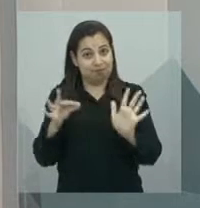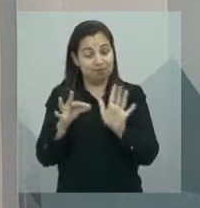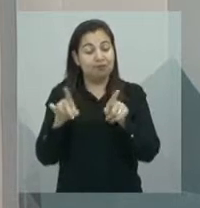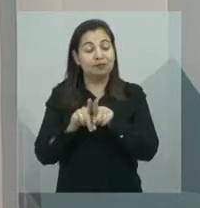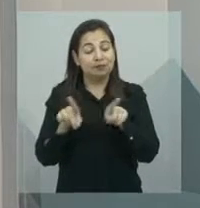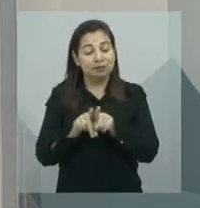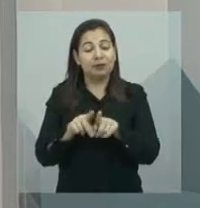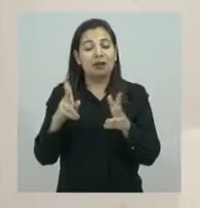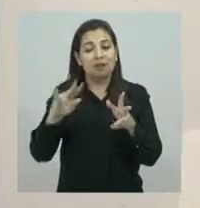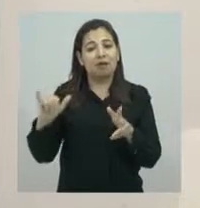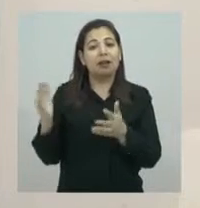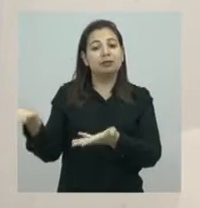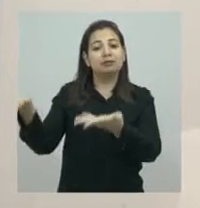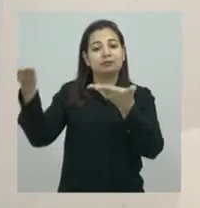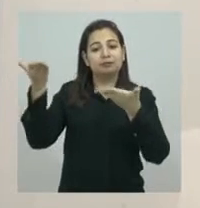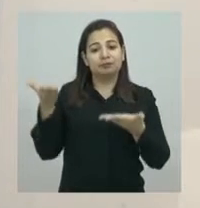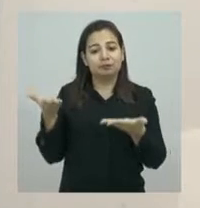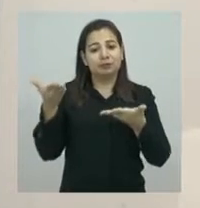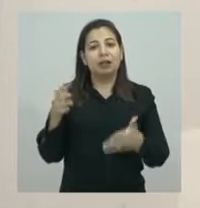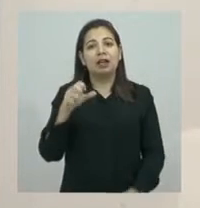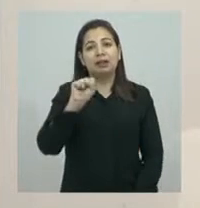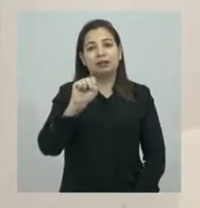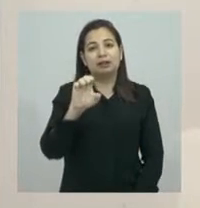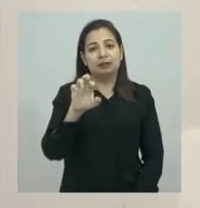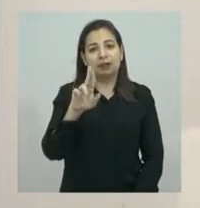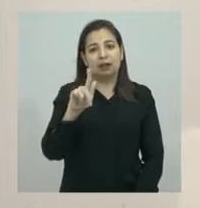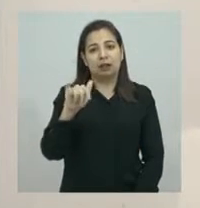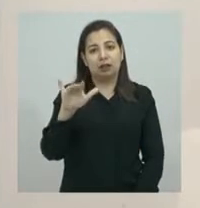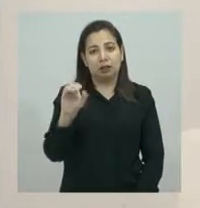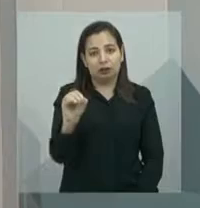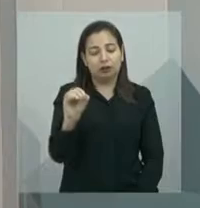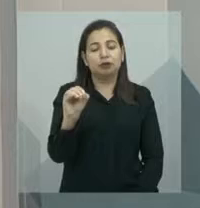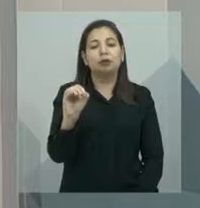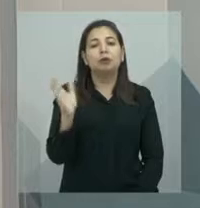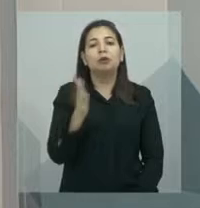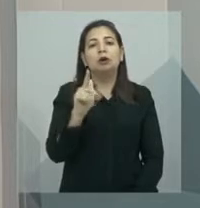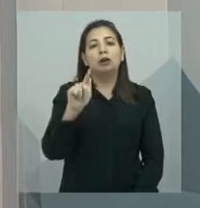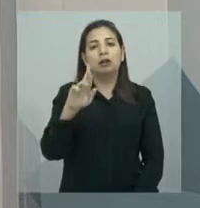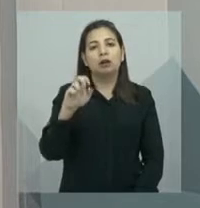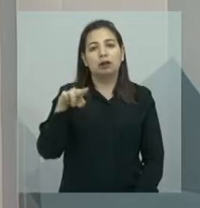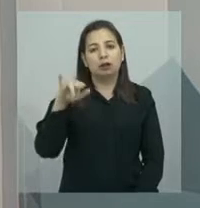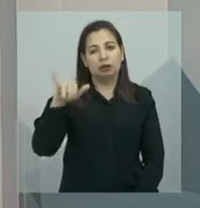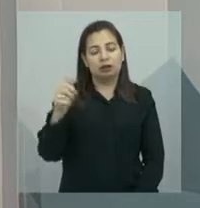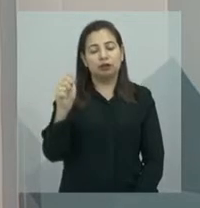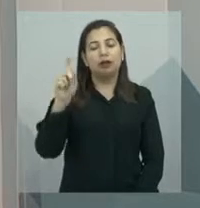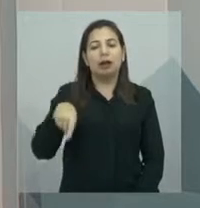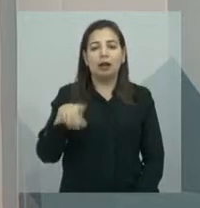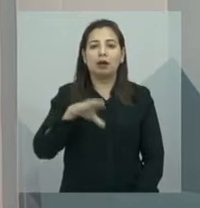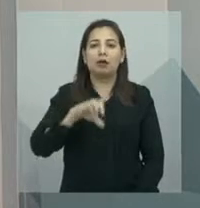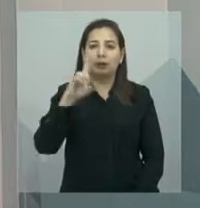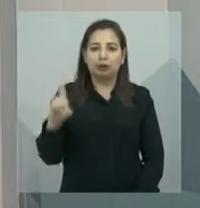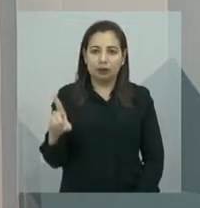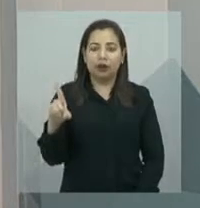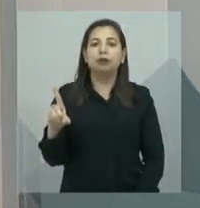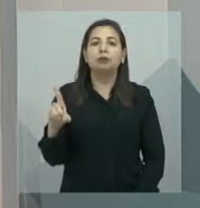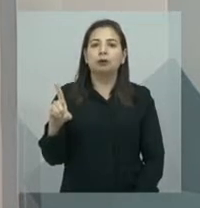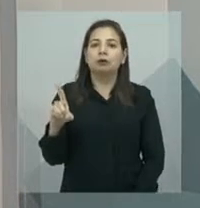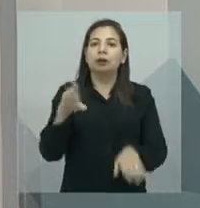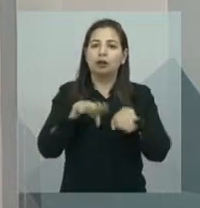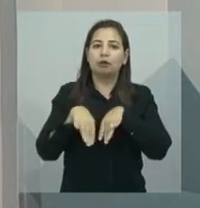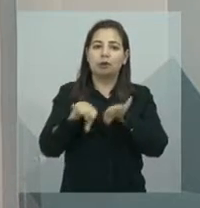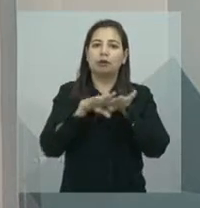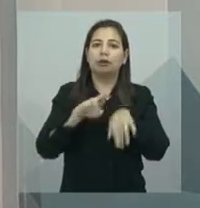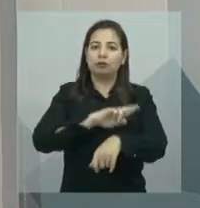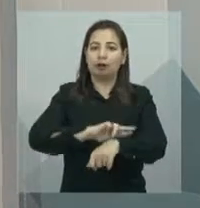Fortaleza o Sérgio Granja, ele que é coordenador da Igualdade Racial da Prefeitura de Fortaleza.